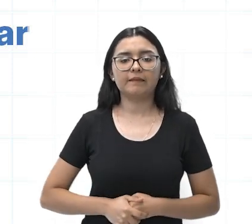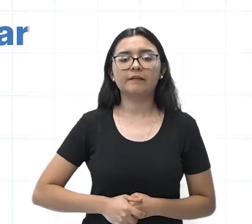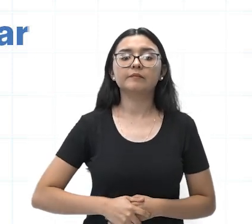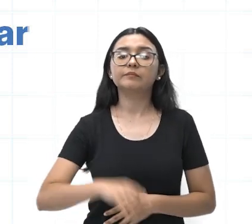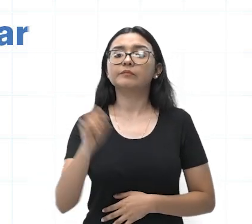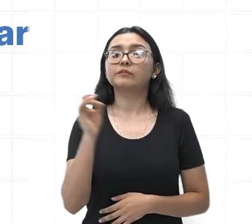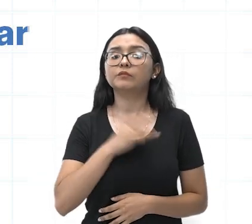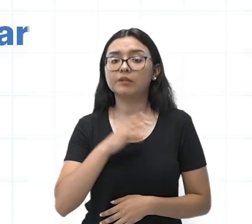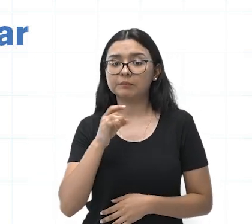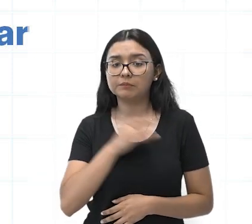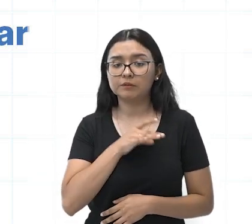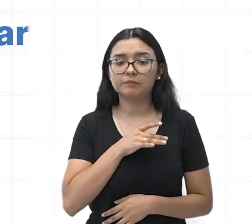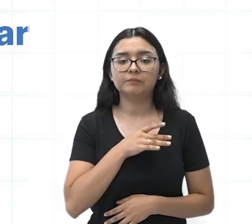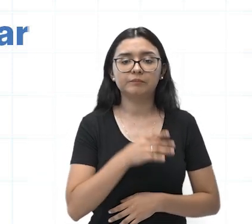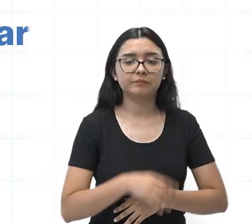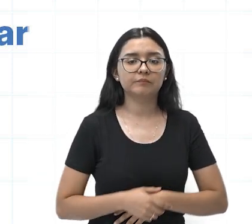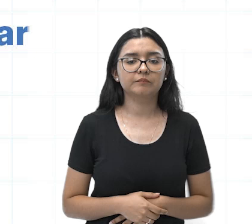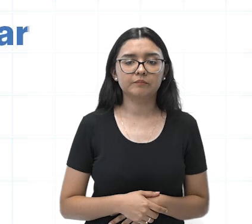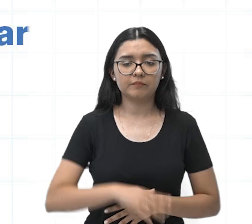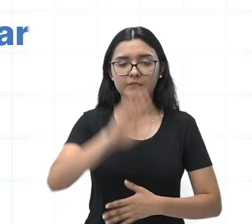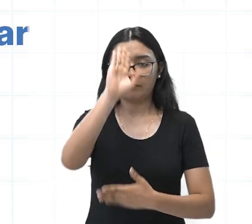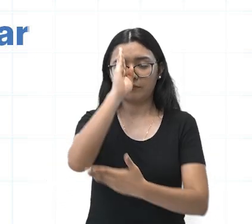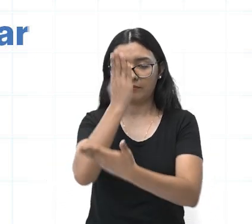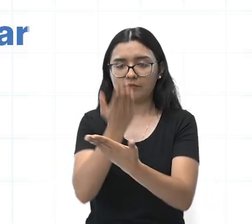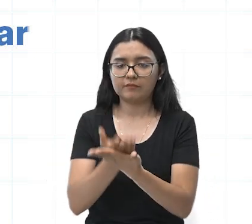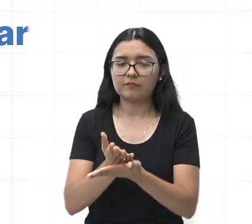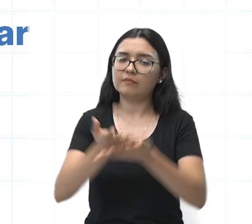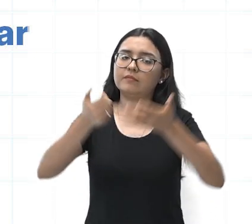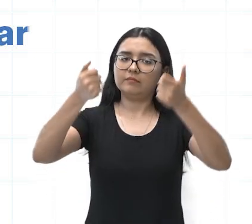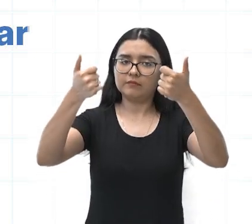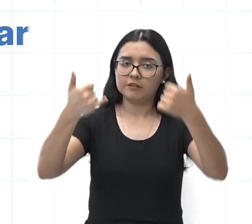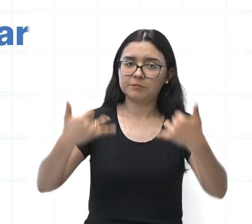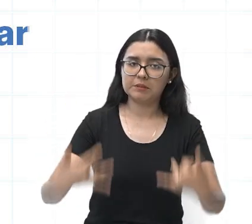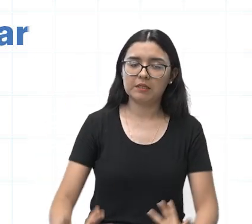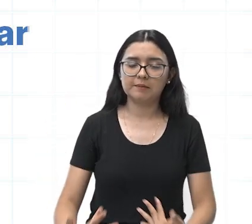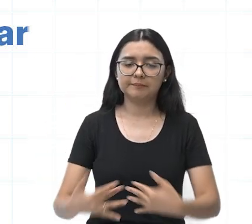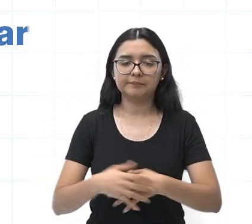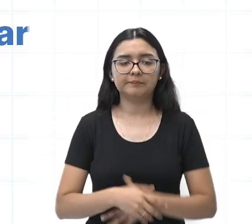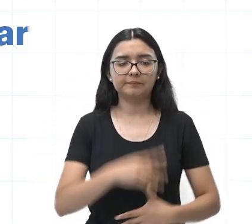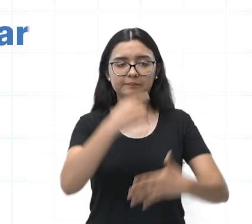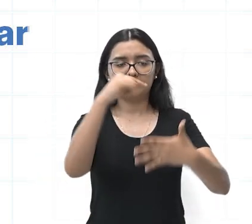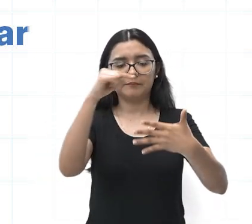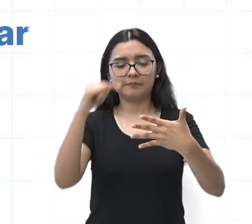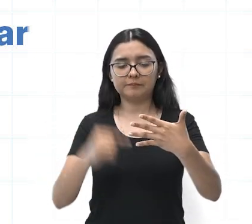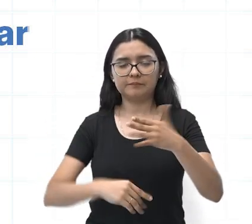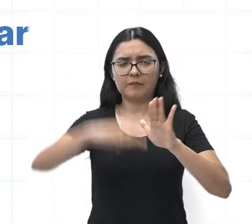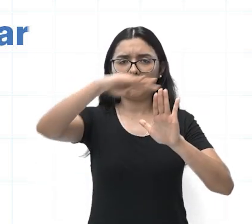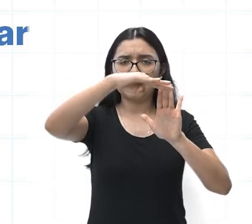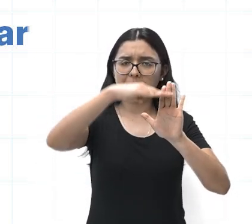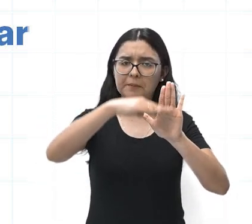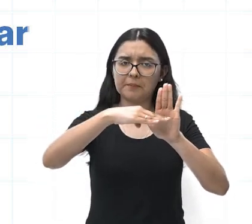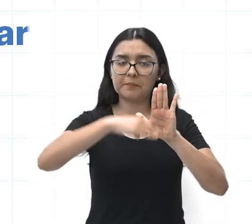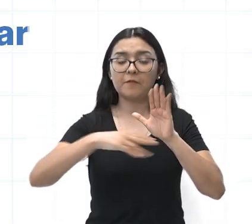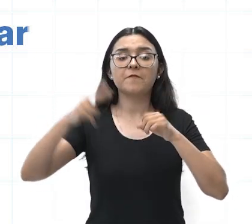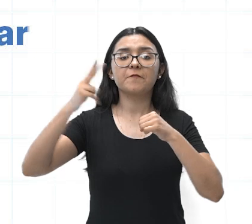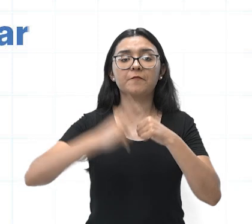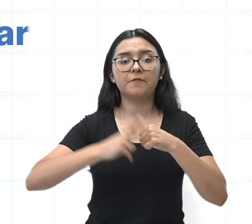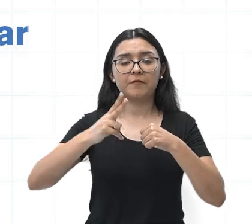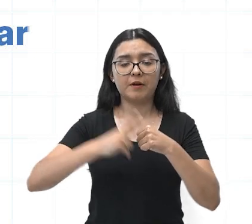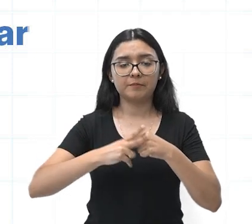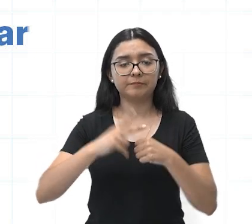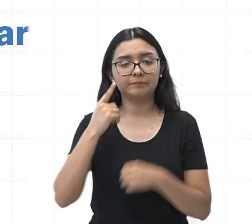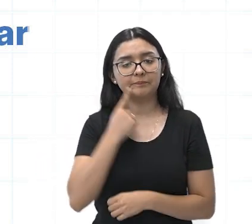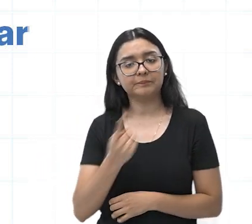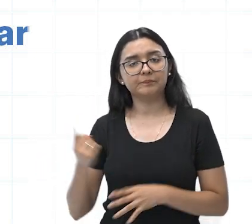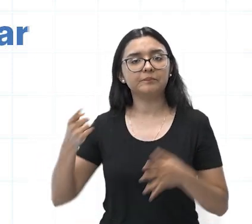to fear, temer; to believe, acreditar; e to explain, explicar. Uma lista, então, de verbos